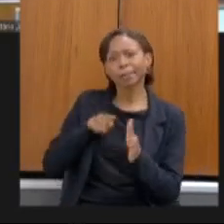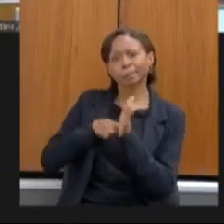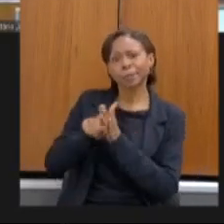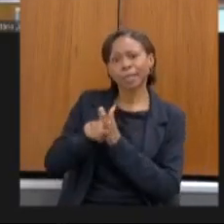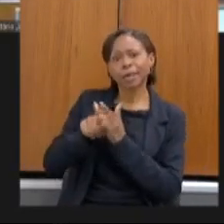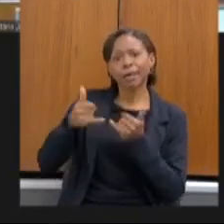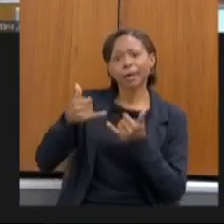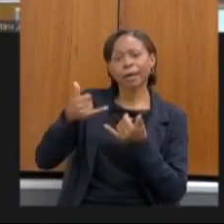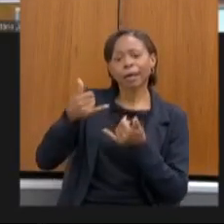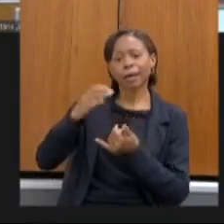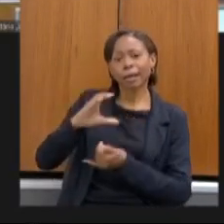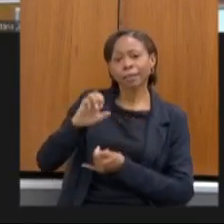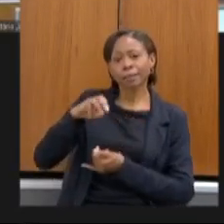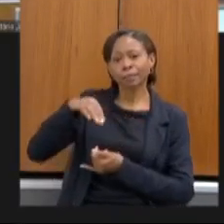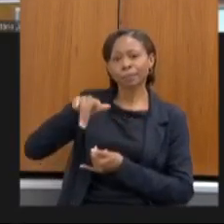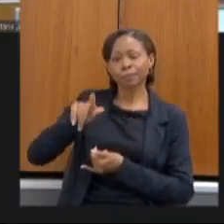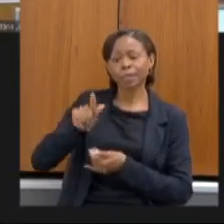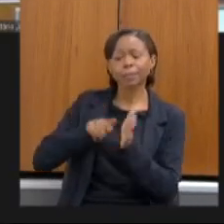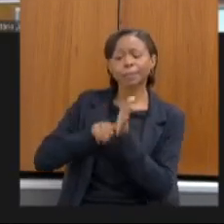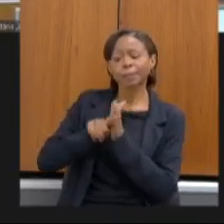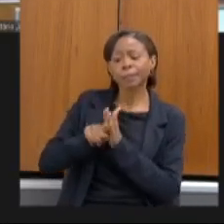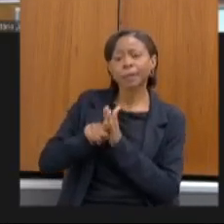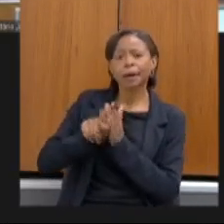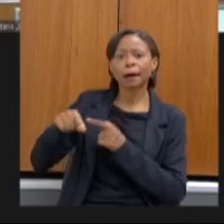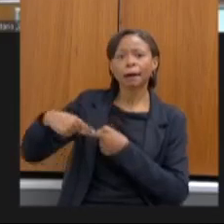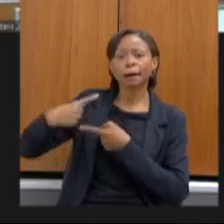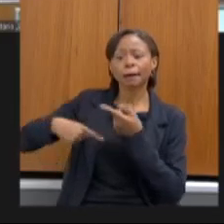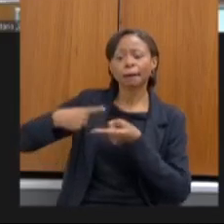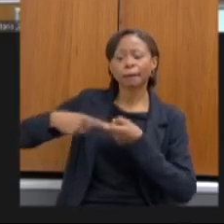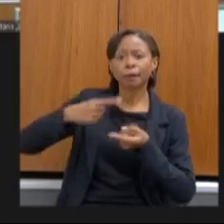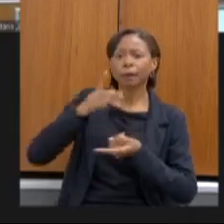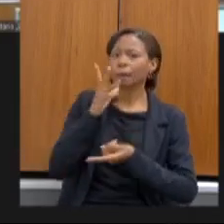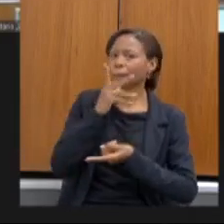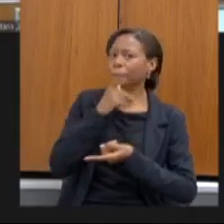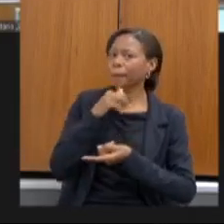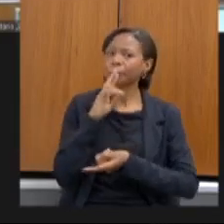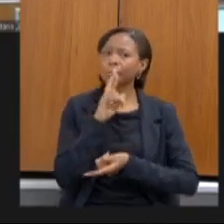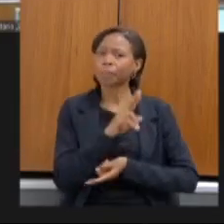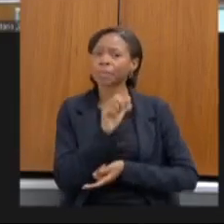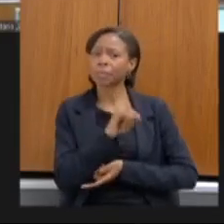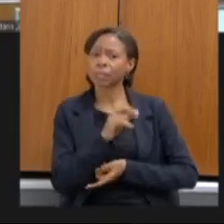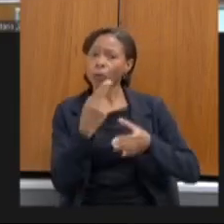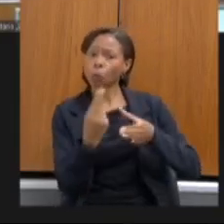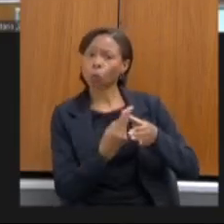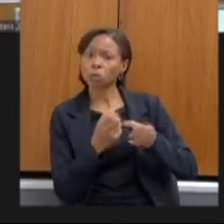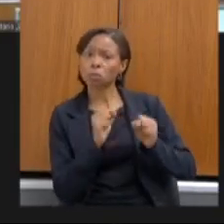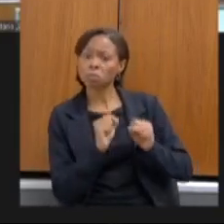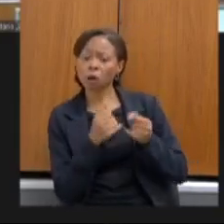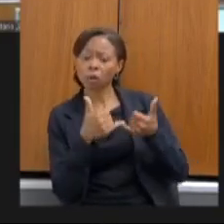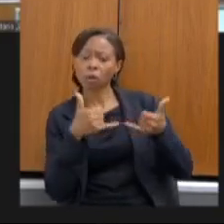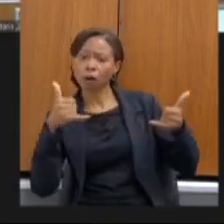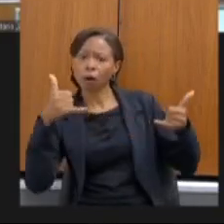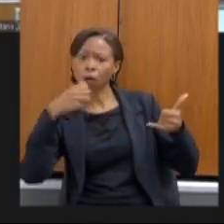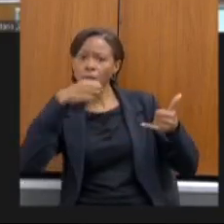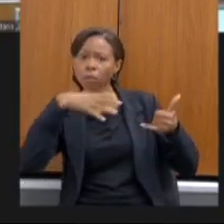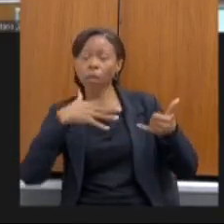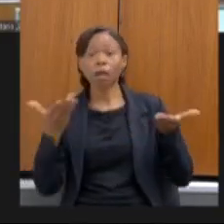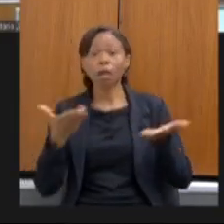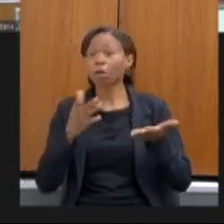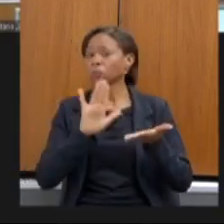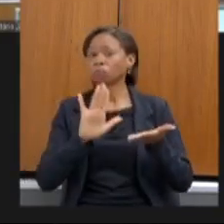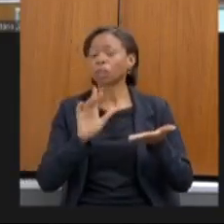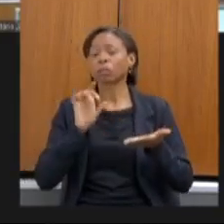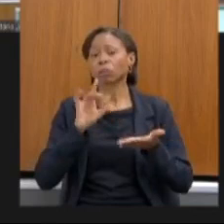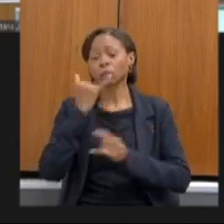demorava um tempão para te responder se aquelas linhas de transmissão aguentaria a ligação de energia agora você coloca na internet as